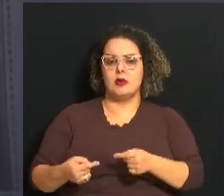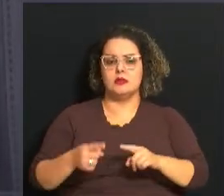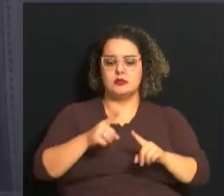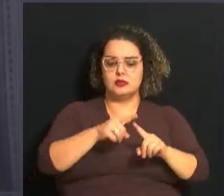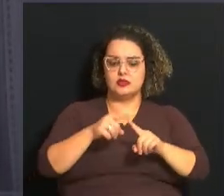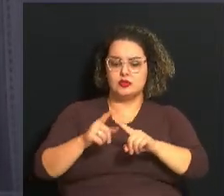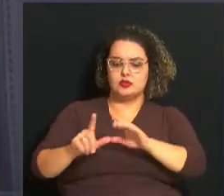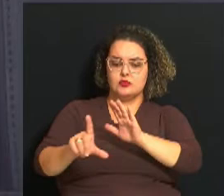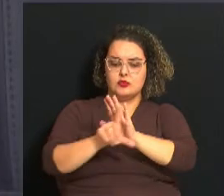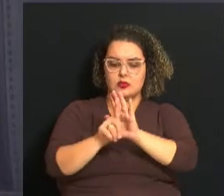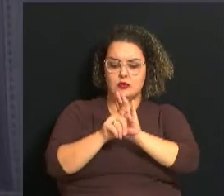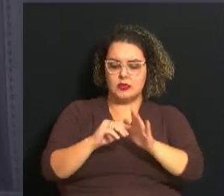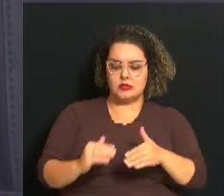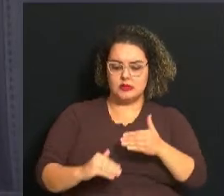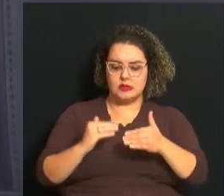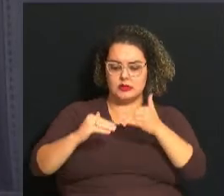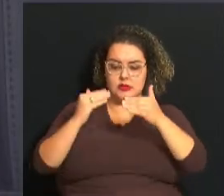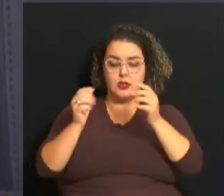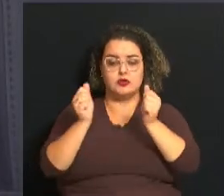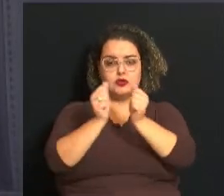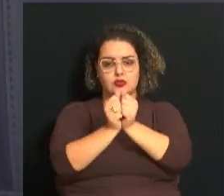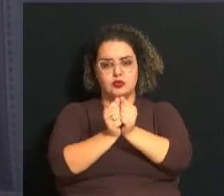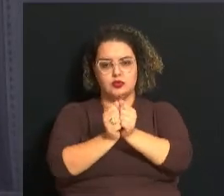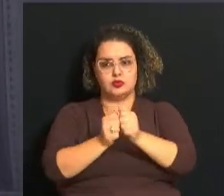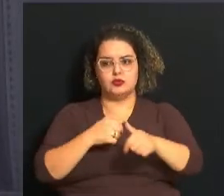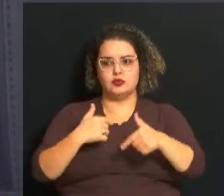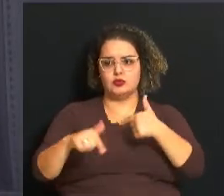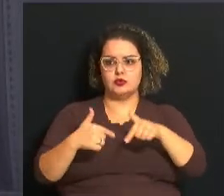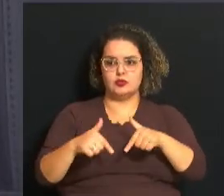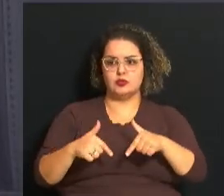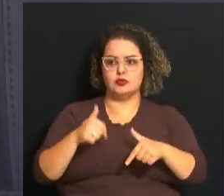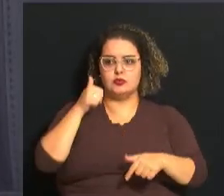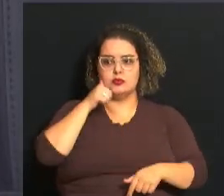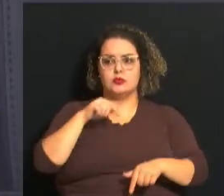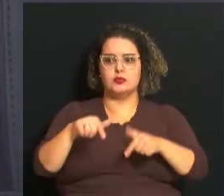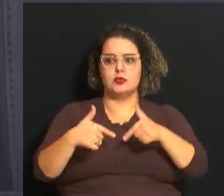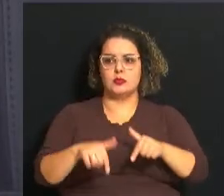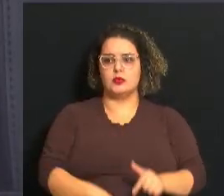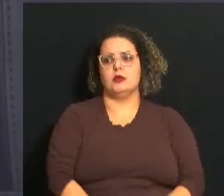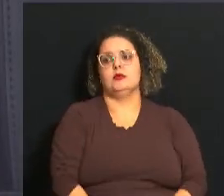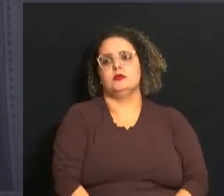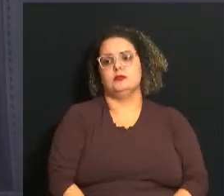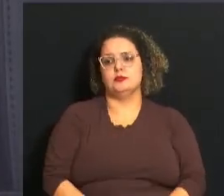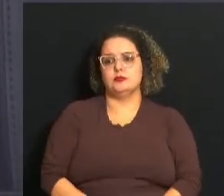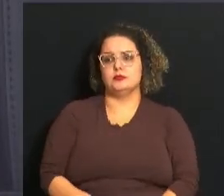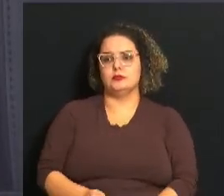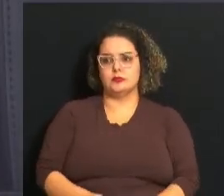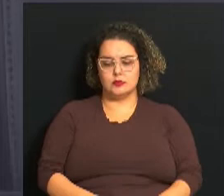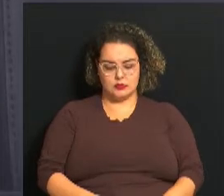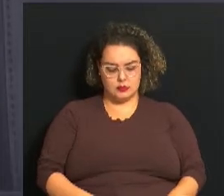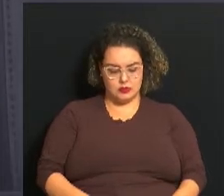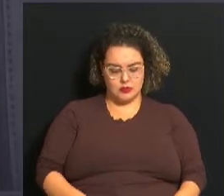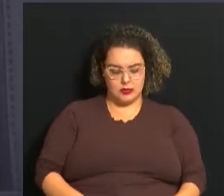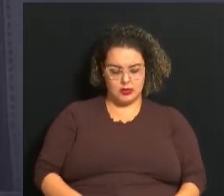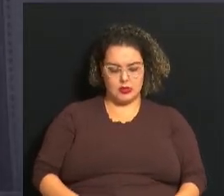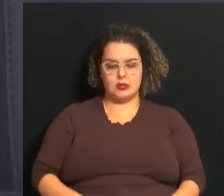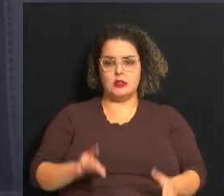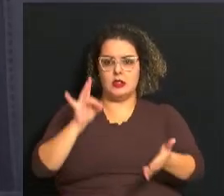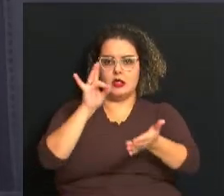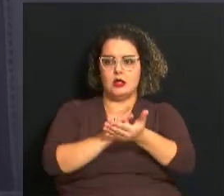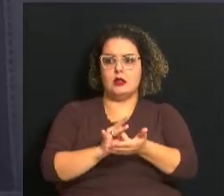lei fazer essa construção junto com os trabalhadores e com as trabalhadoras a partir as realidades e necessidades